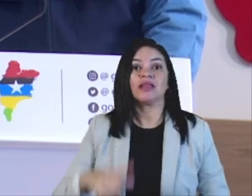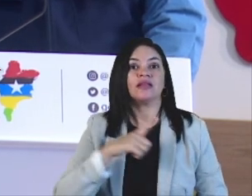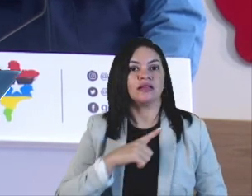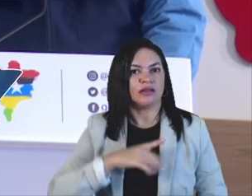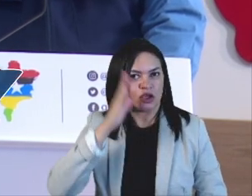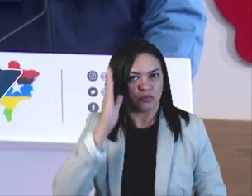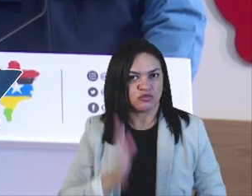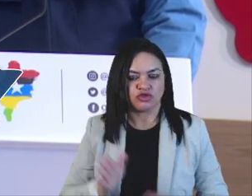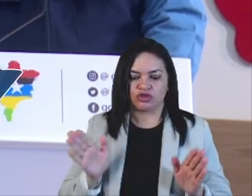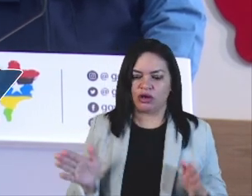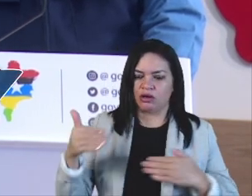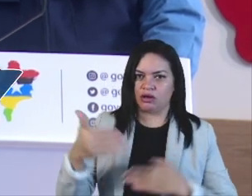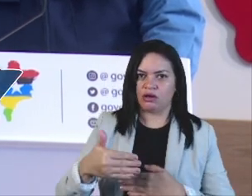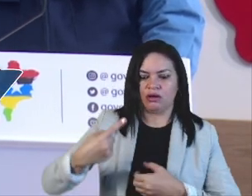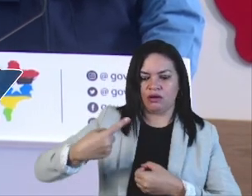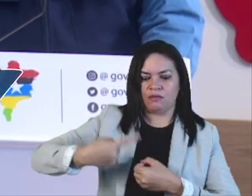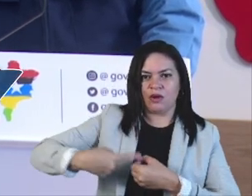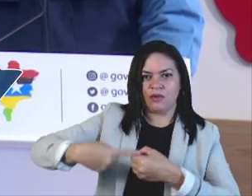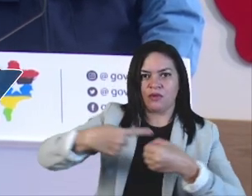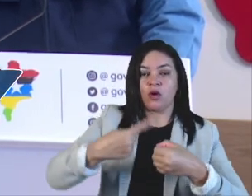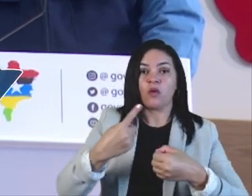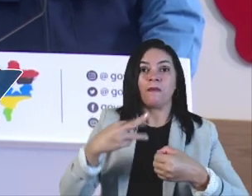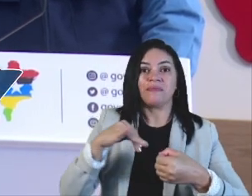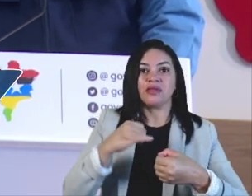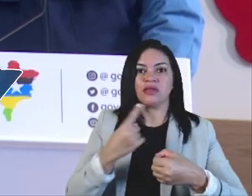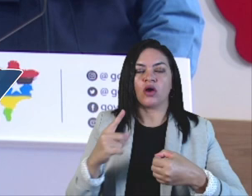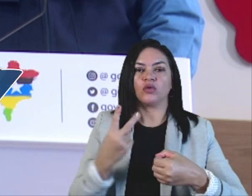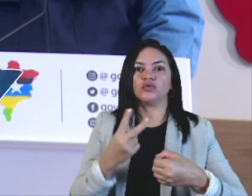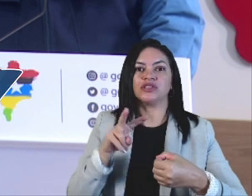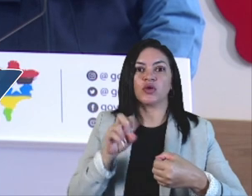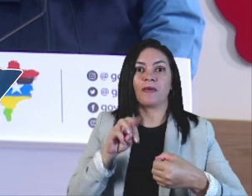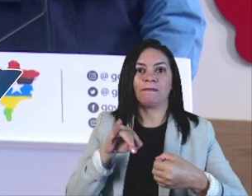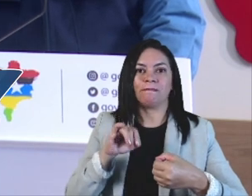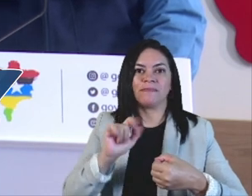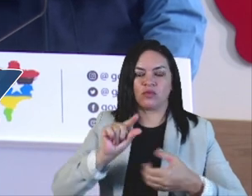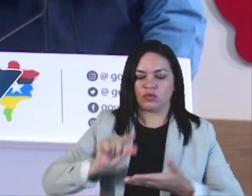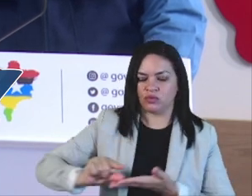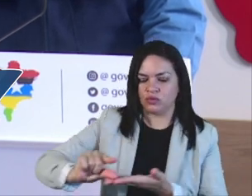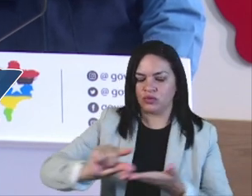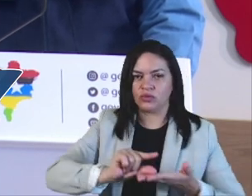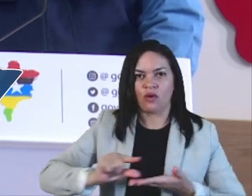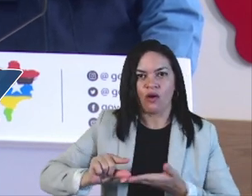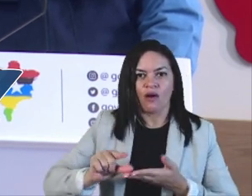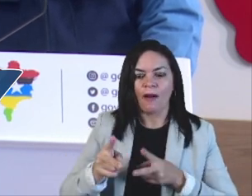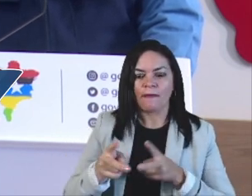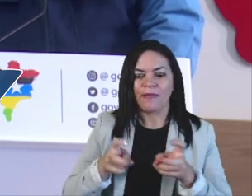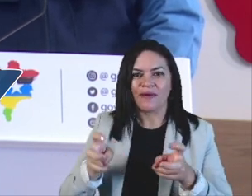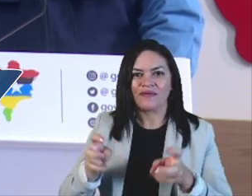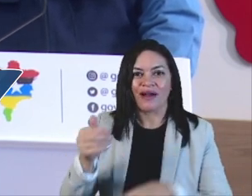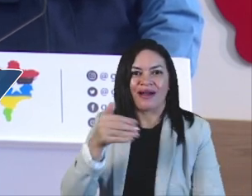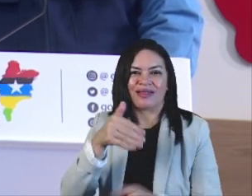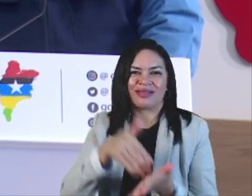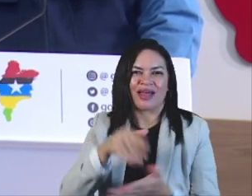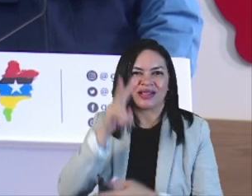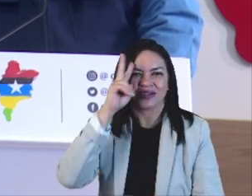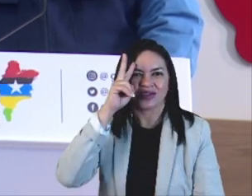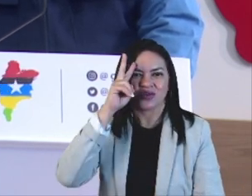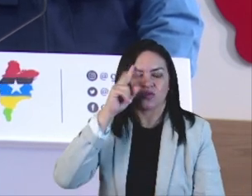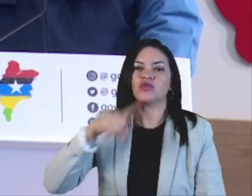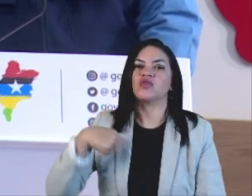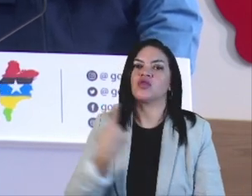já entregues aos municípios 1.850.000 doses de vacinas Até a segunda-feira seguramente